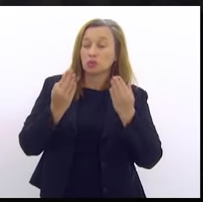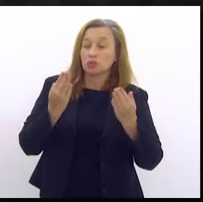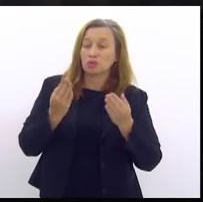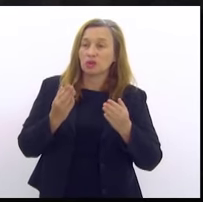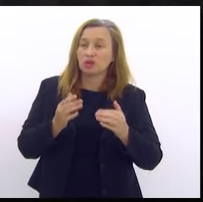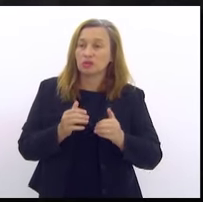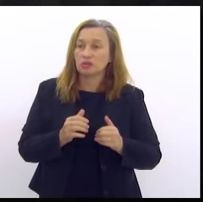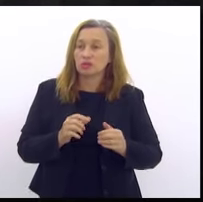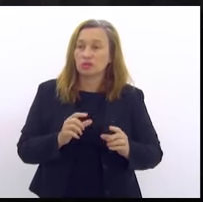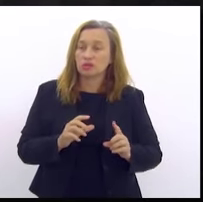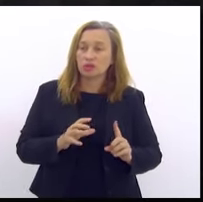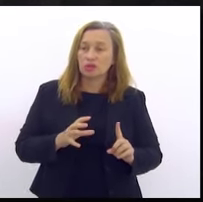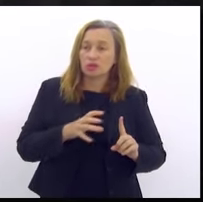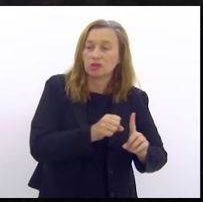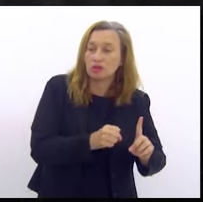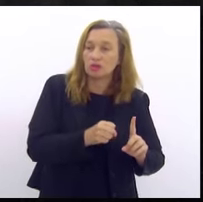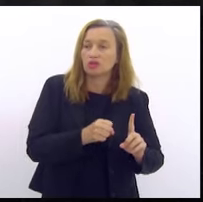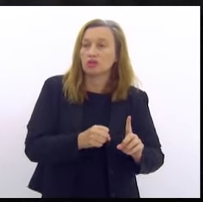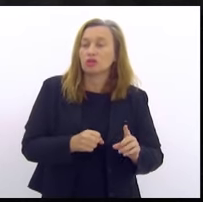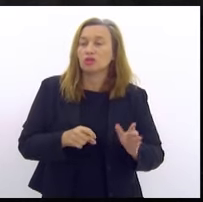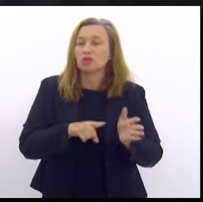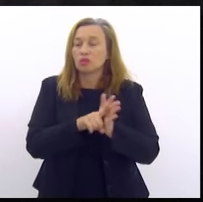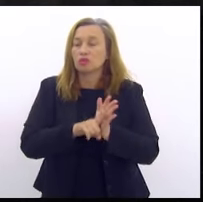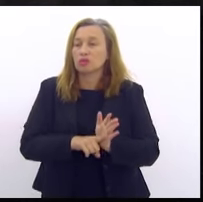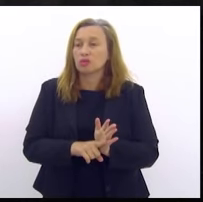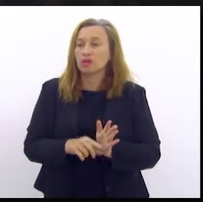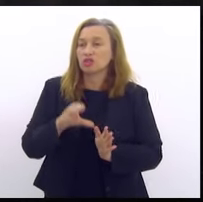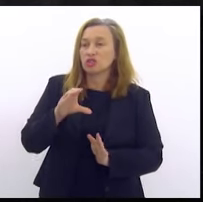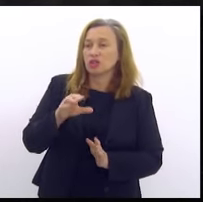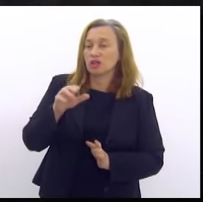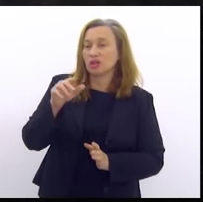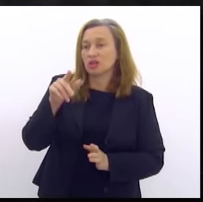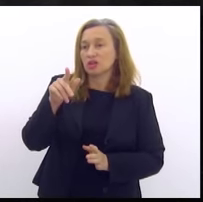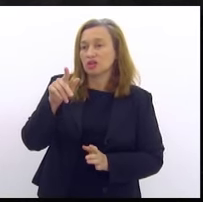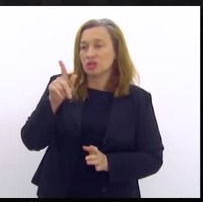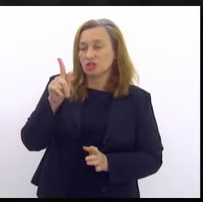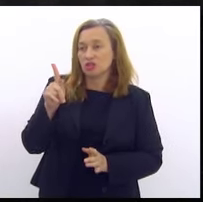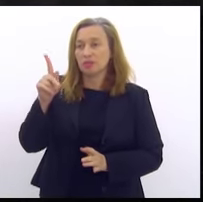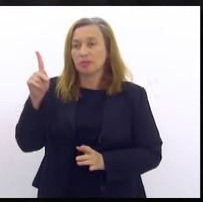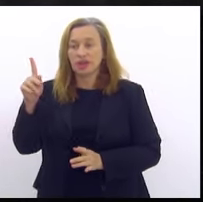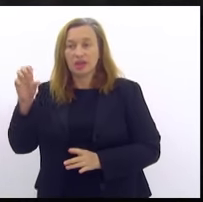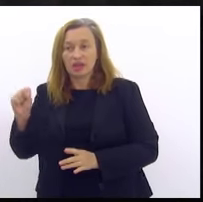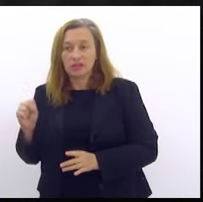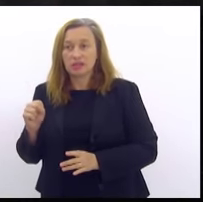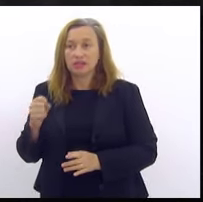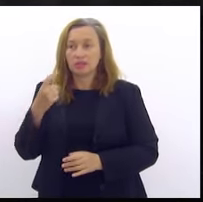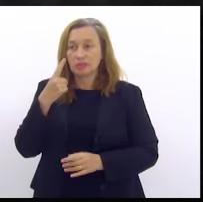abordados, consultar GPS para chegar ao local de ocorrência.